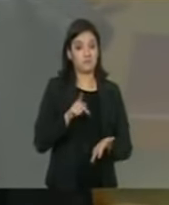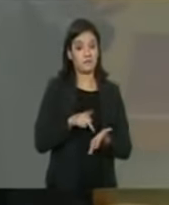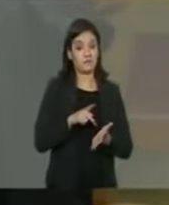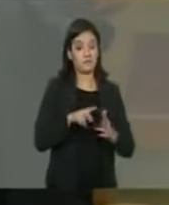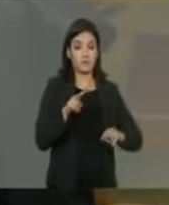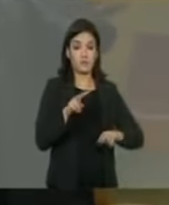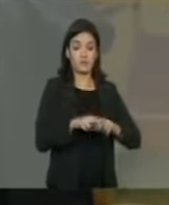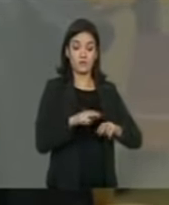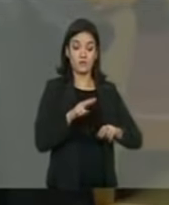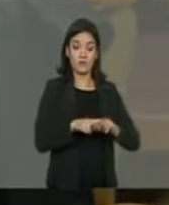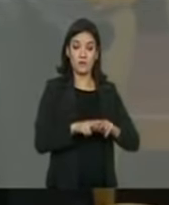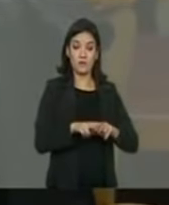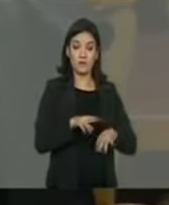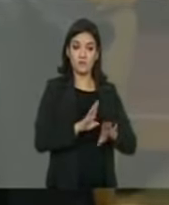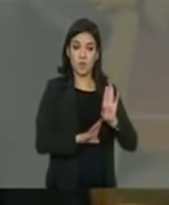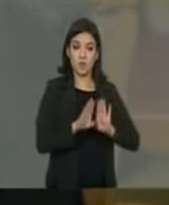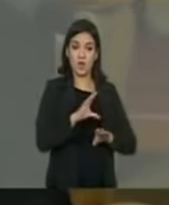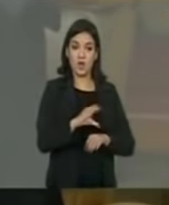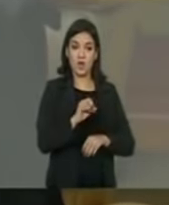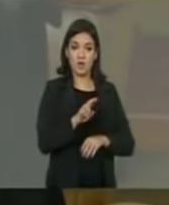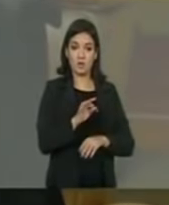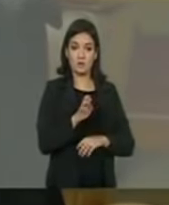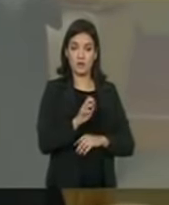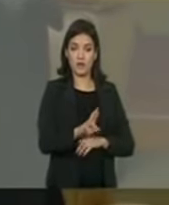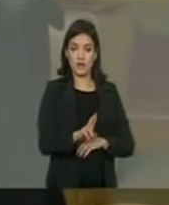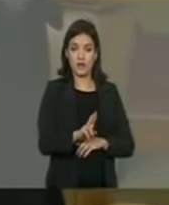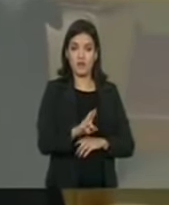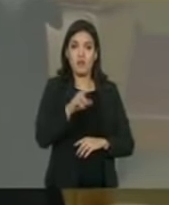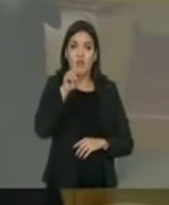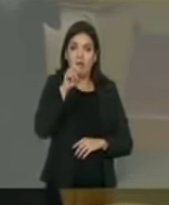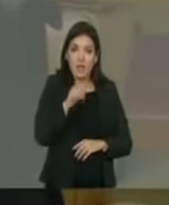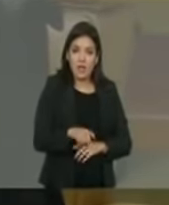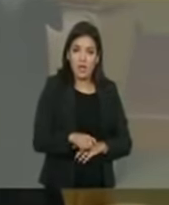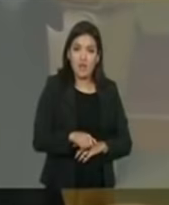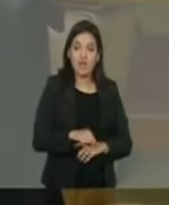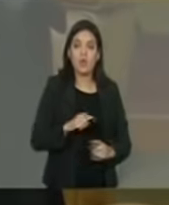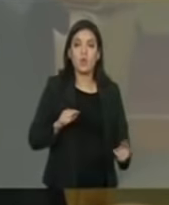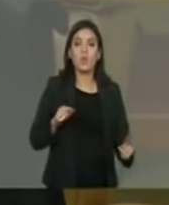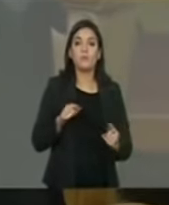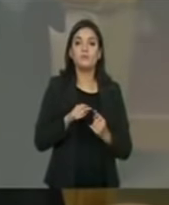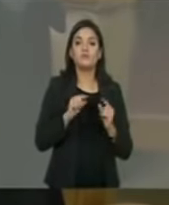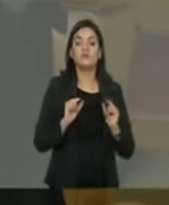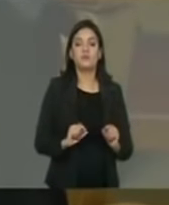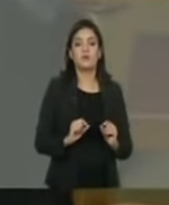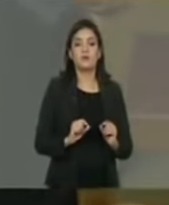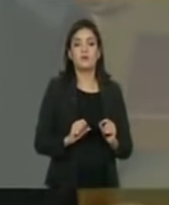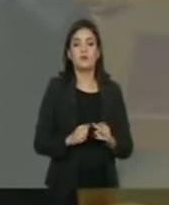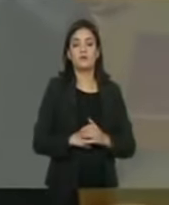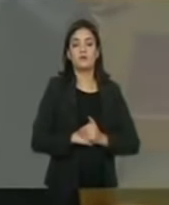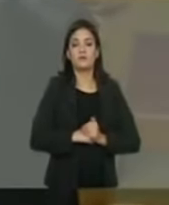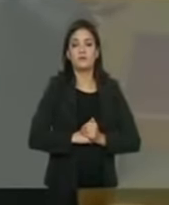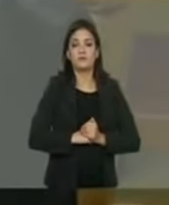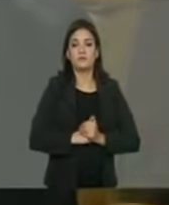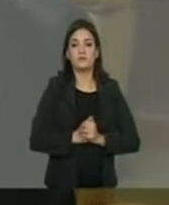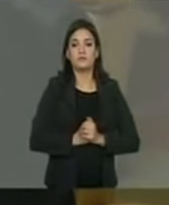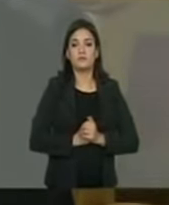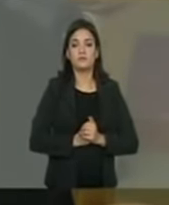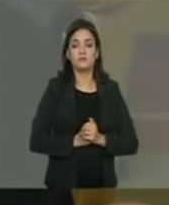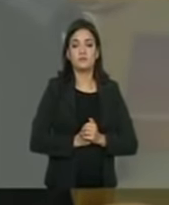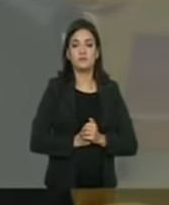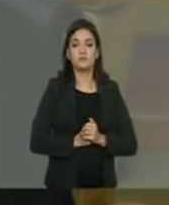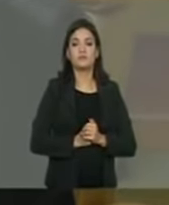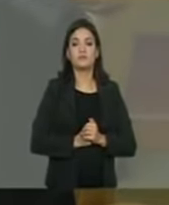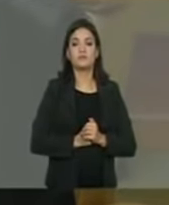constitui instrumento destinado a atuar aspas expressões do professor brasileiro garcia em